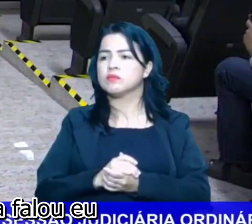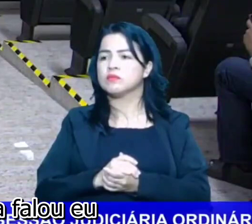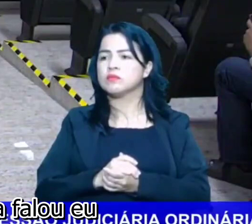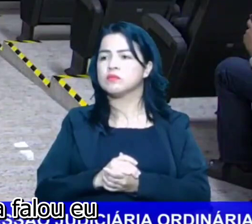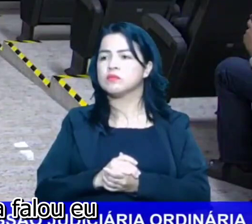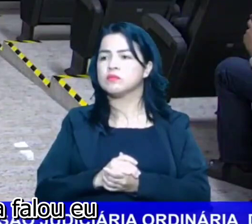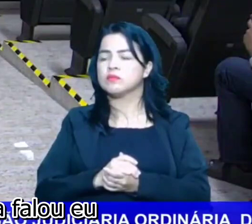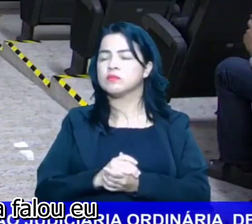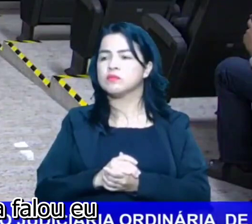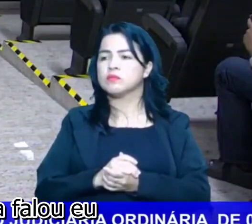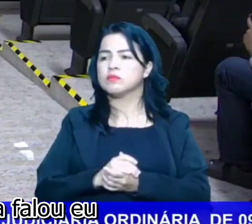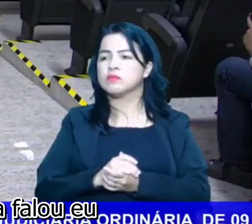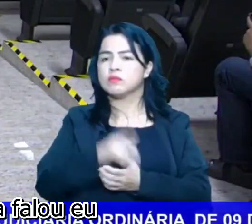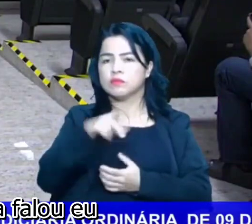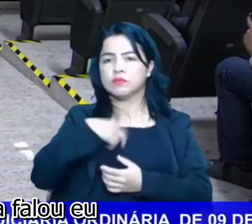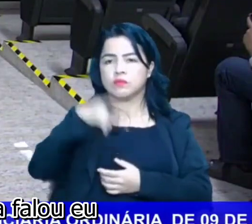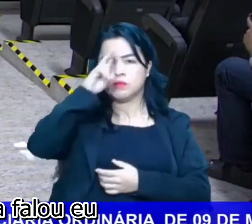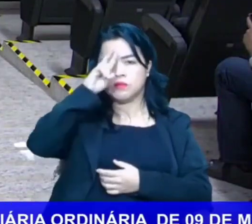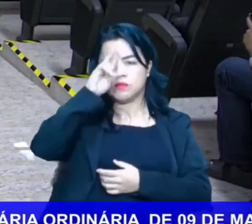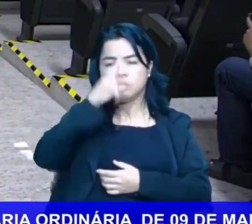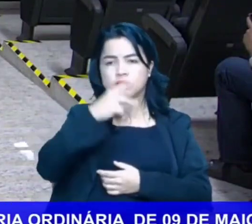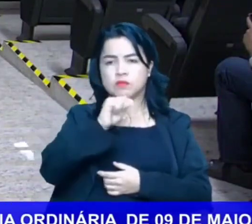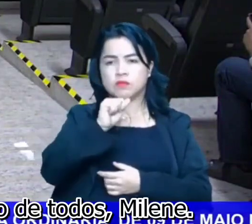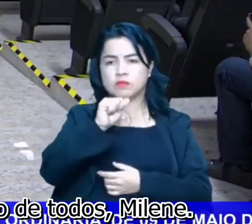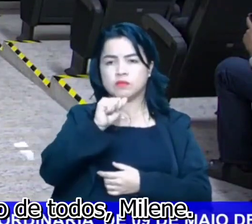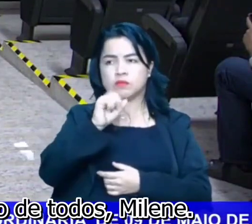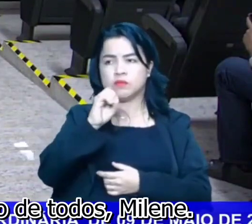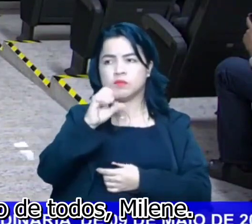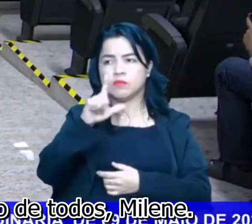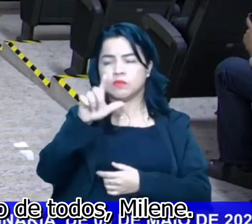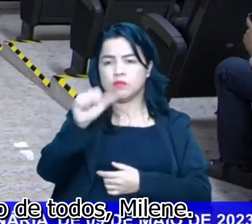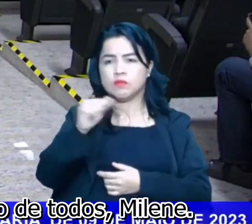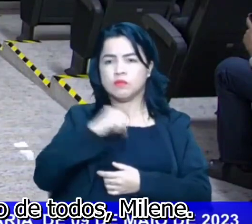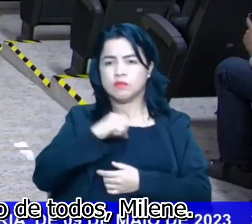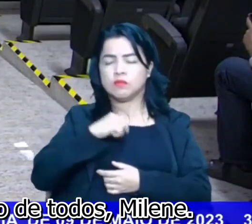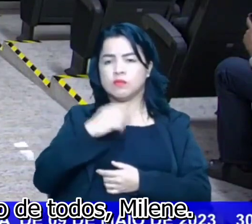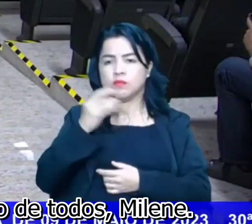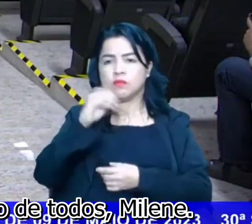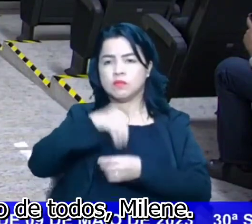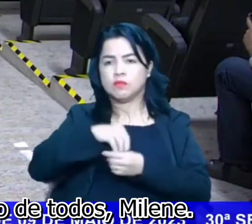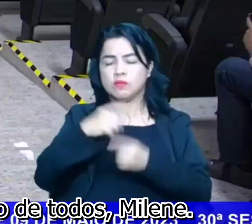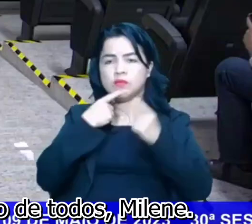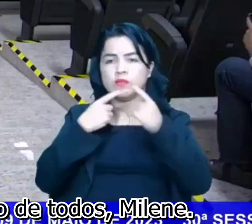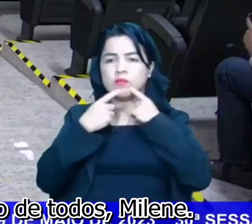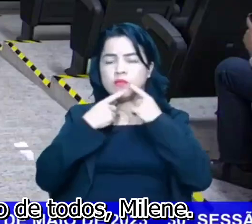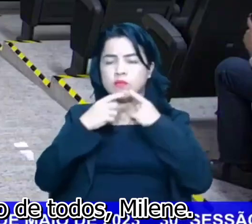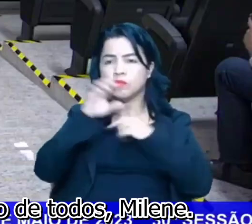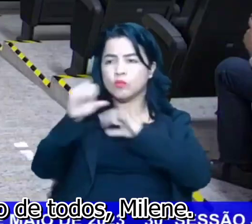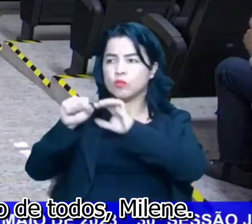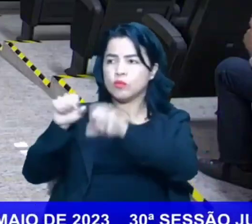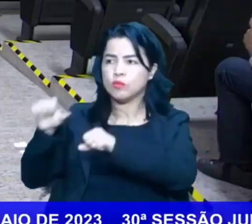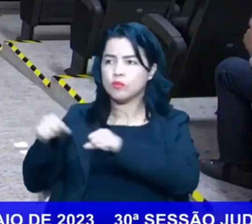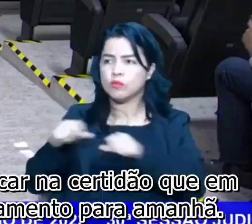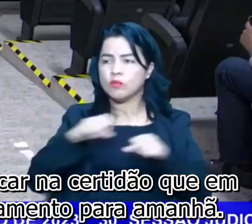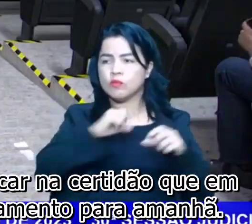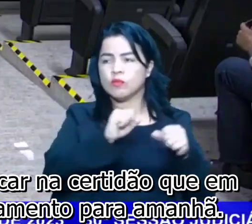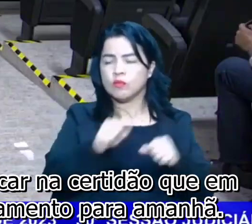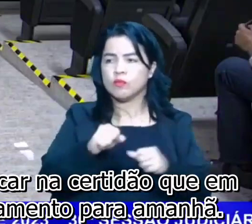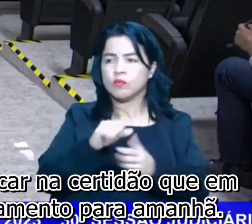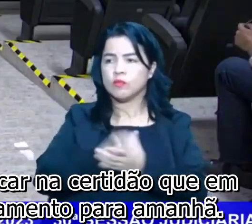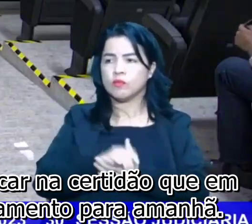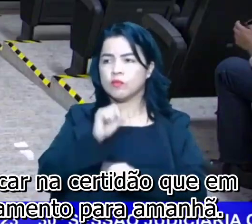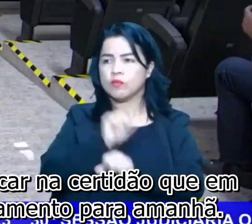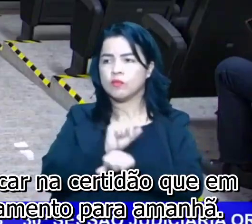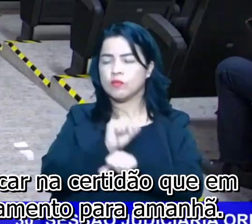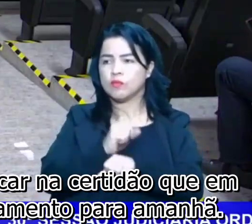porque eu me lembro que quando a Paola falou, eu tomei aquilo como debate. E depois eu comecei a colher o voto de todos, Milene. Nós vamos esperar